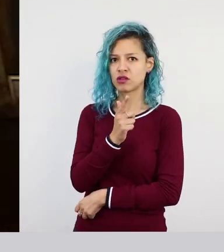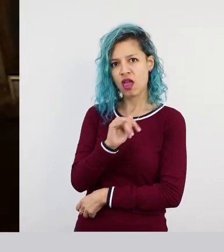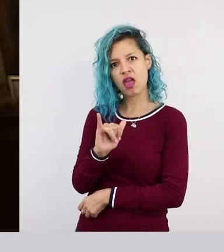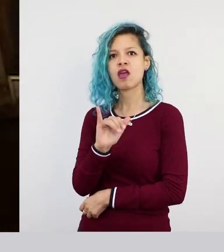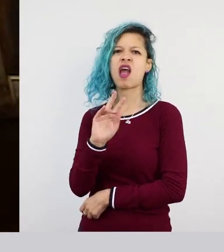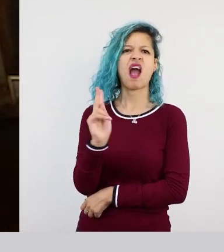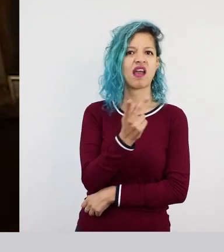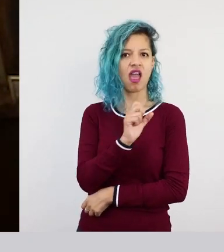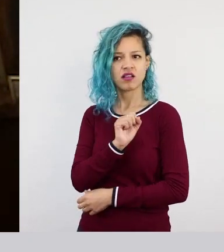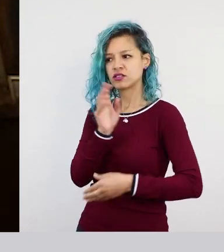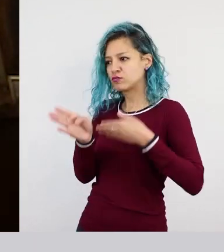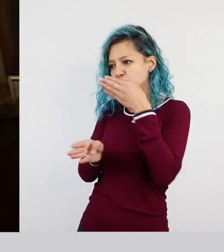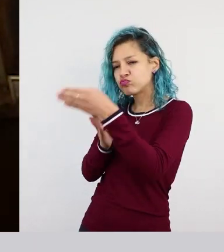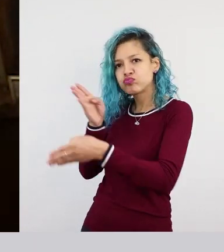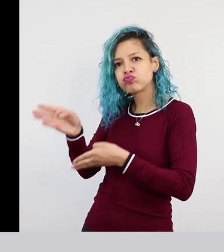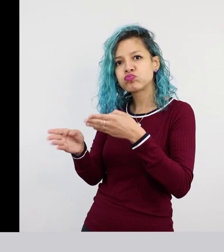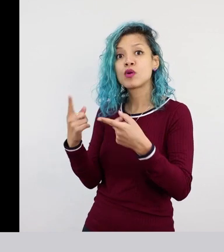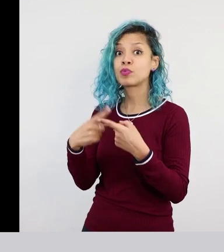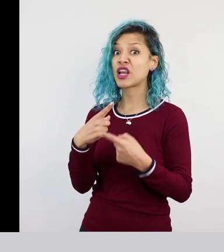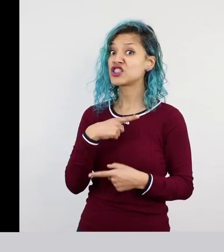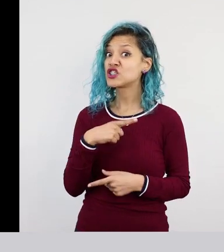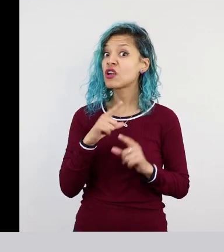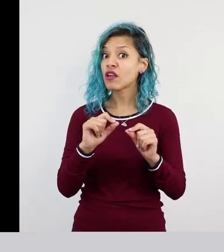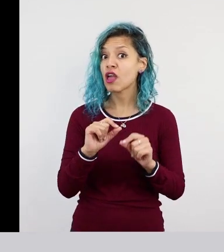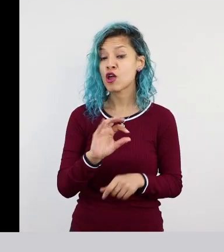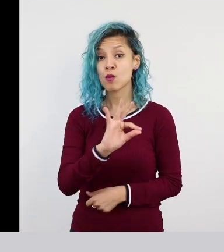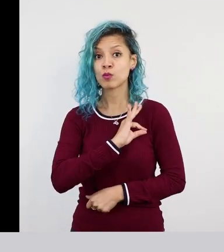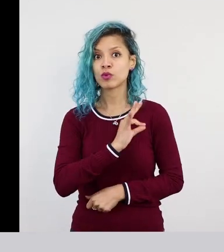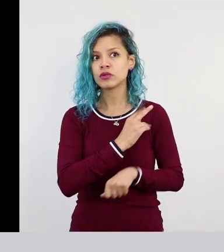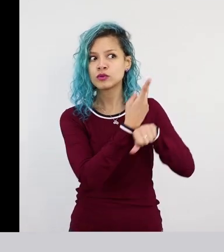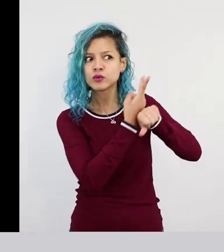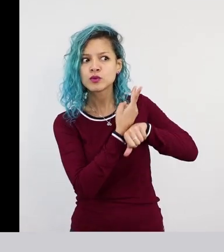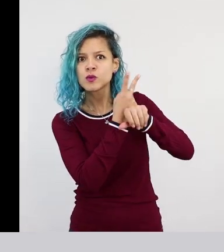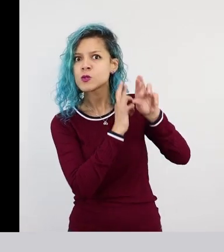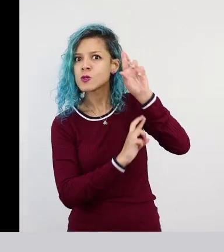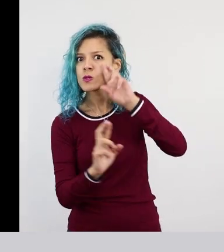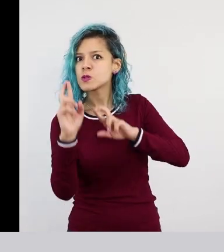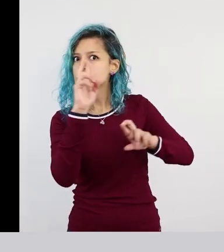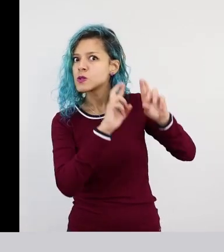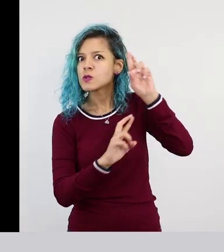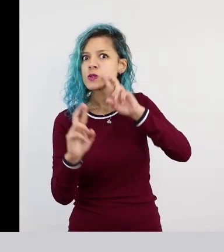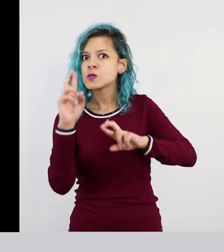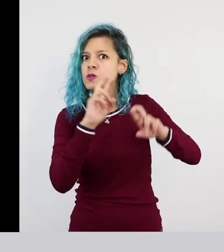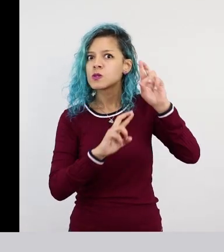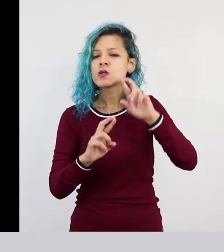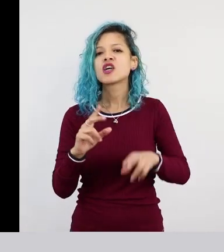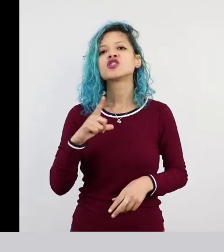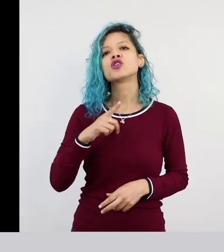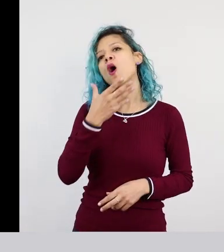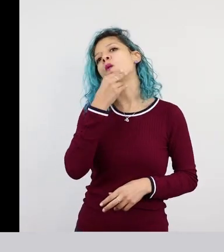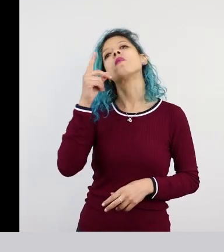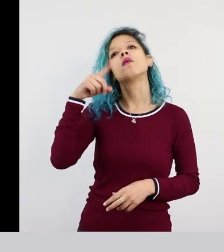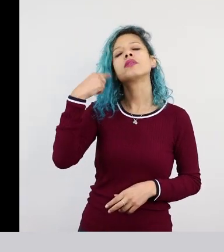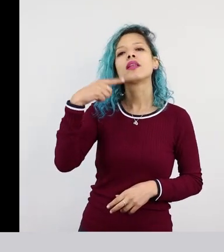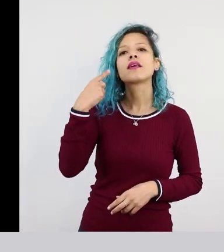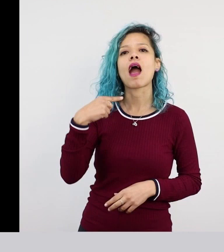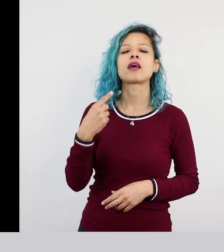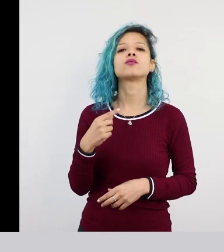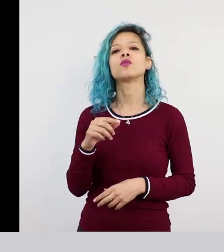nós, homossexuais, porque a gente tinha polícia que ficava muito em cima da gente, né?